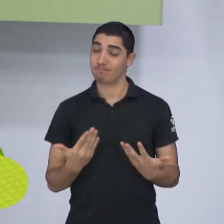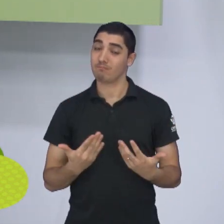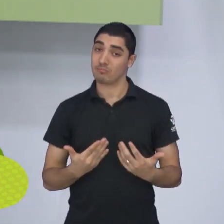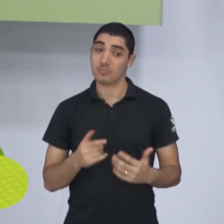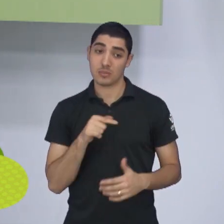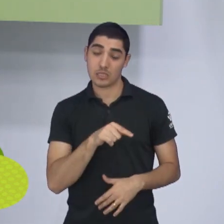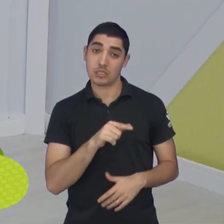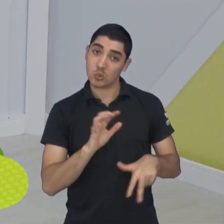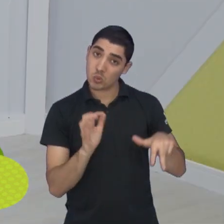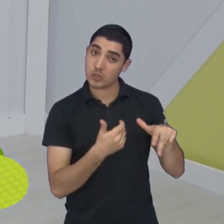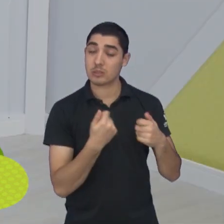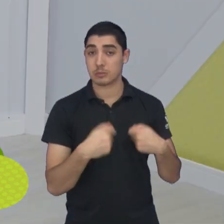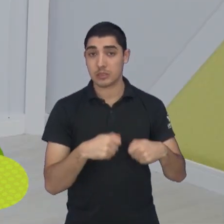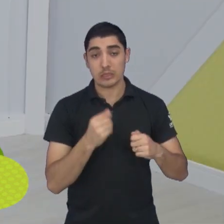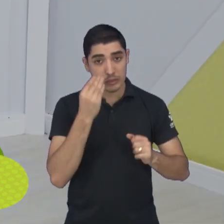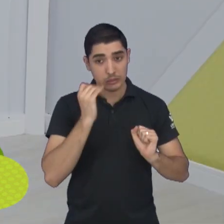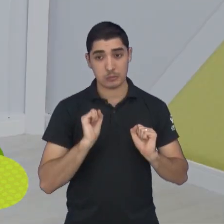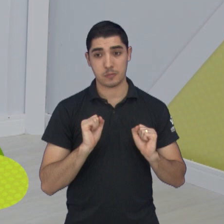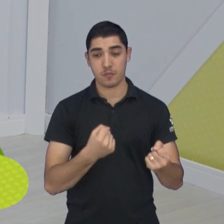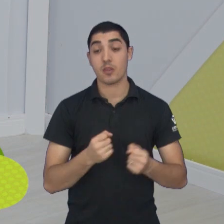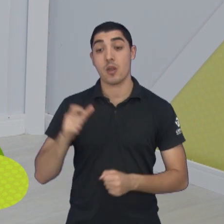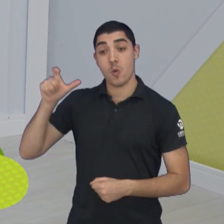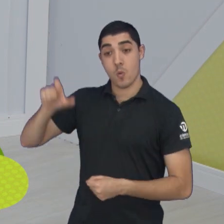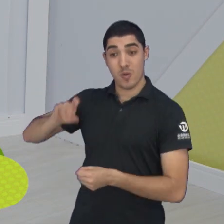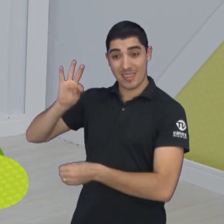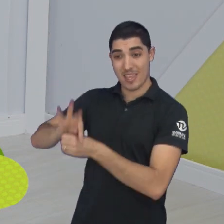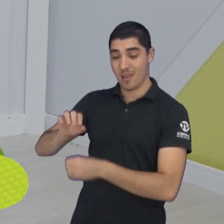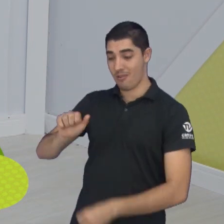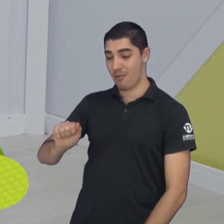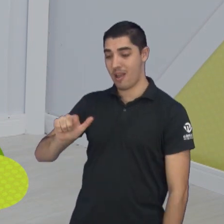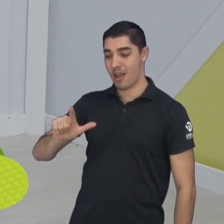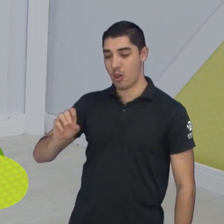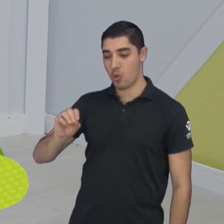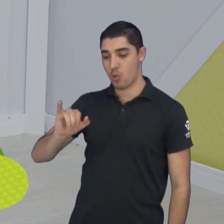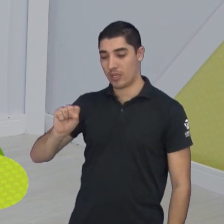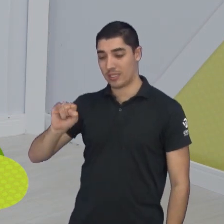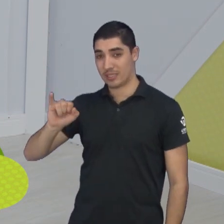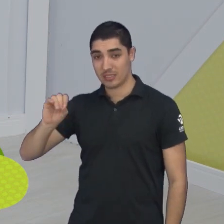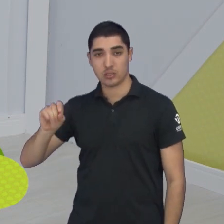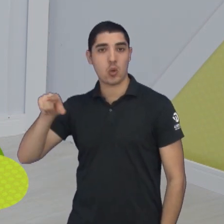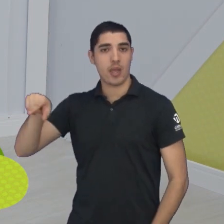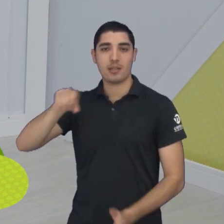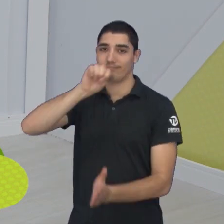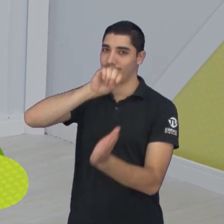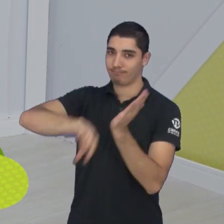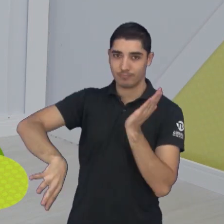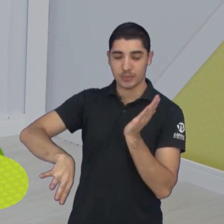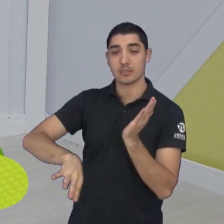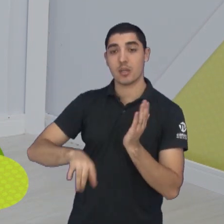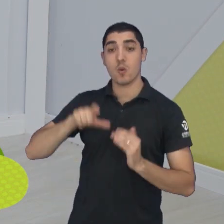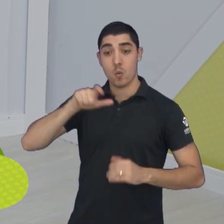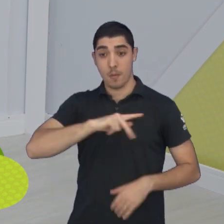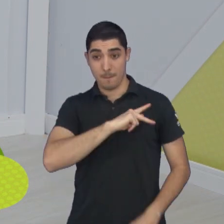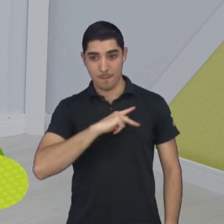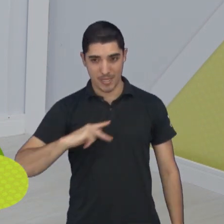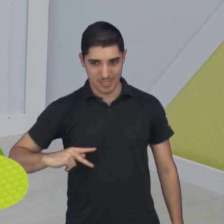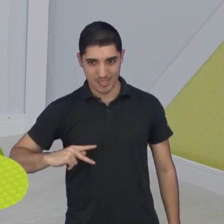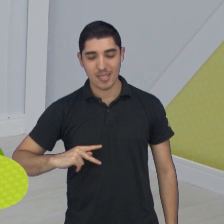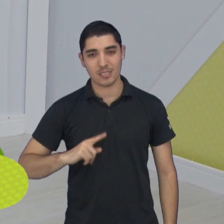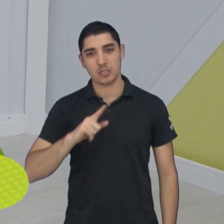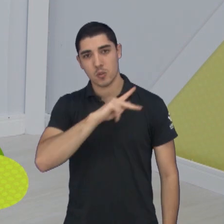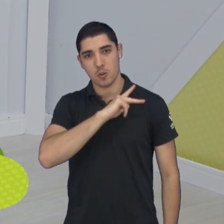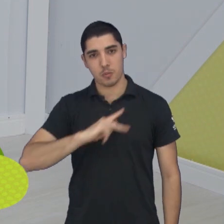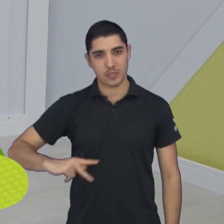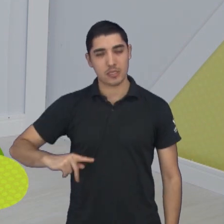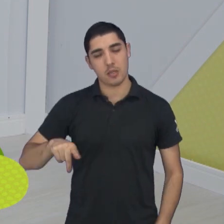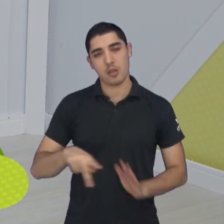para o Joseense. Professor Aloysio não é mais técnico da equipe do Joseense. O presidente Café, o Manuel Monteiro